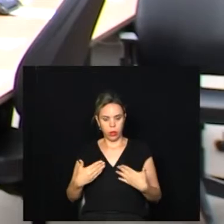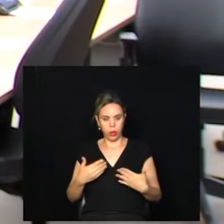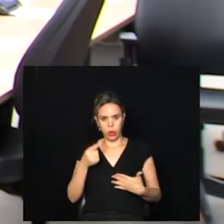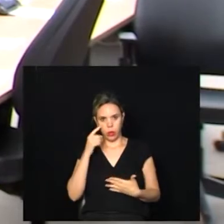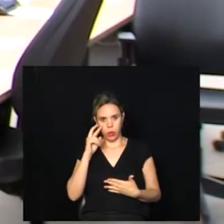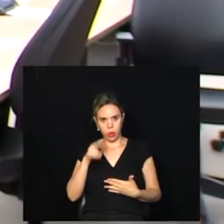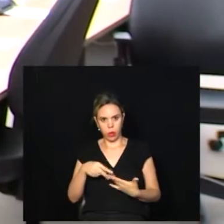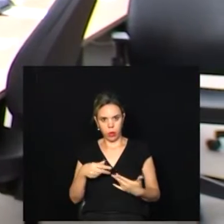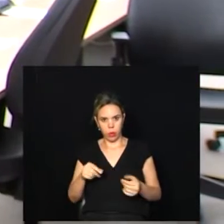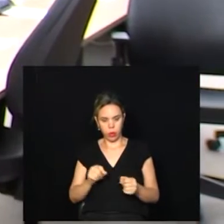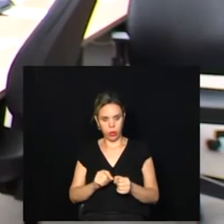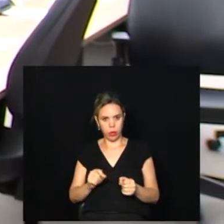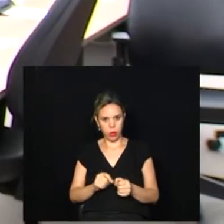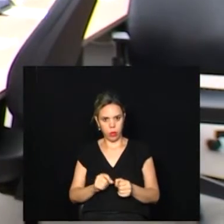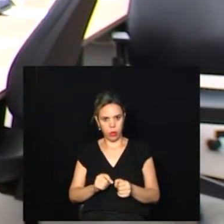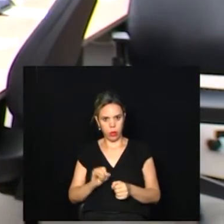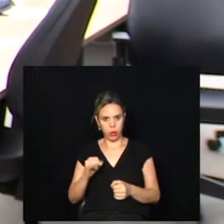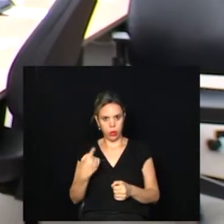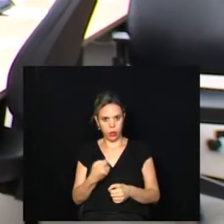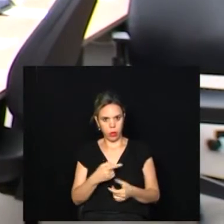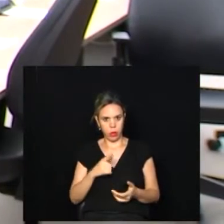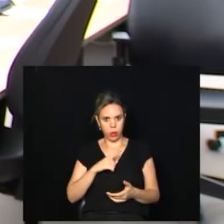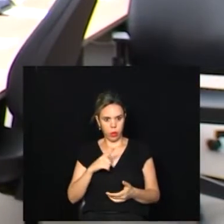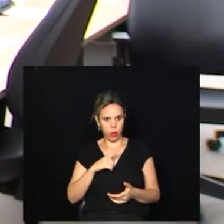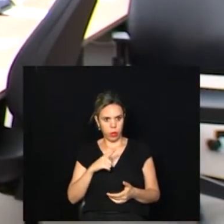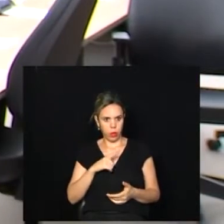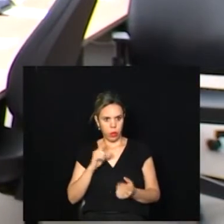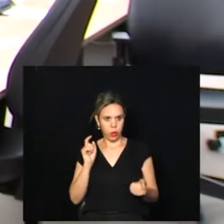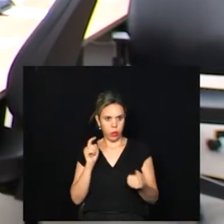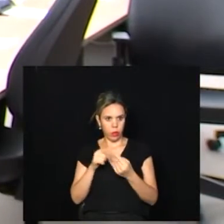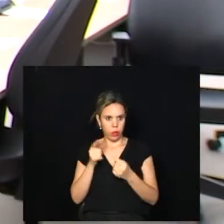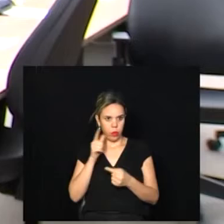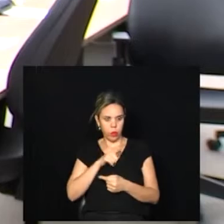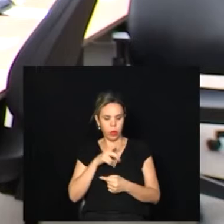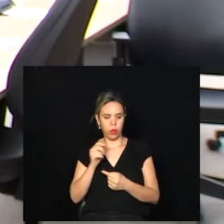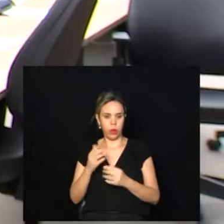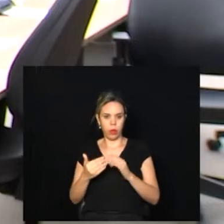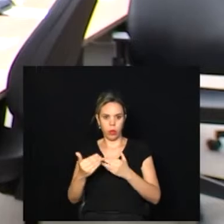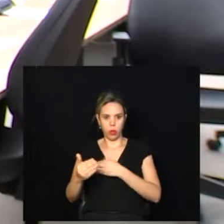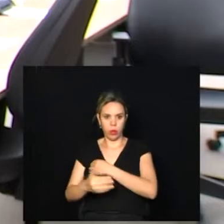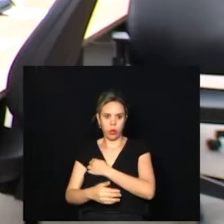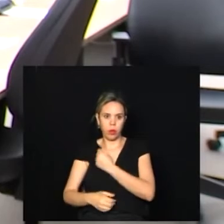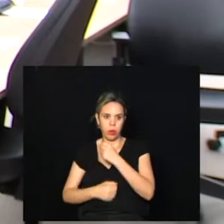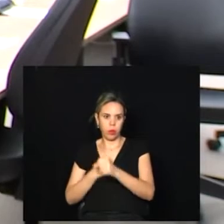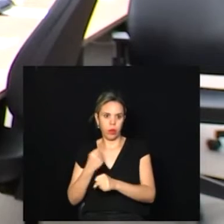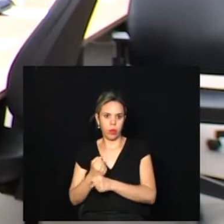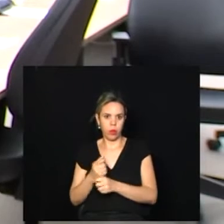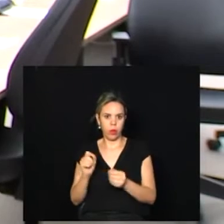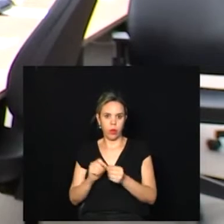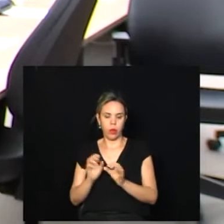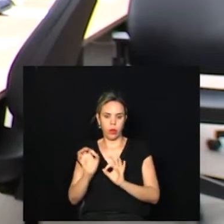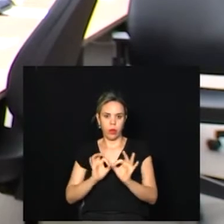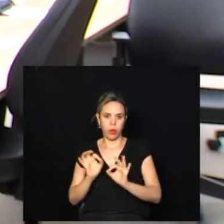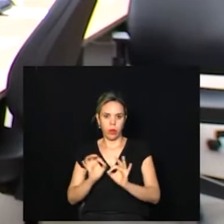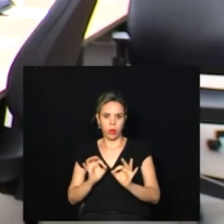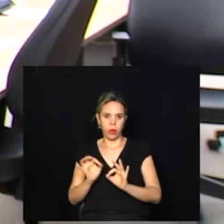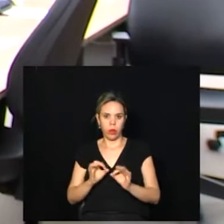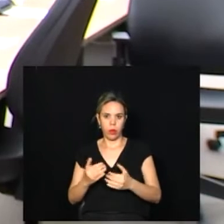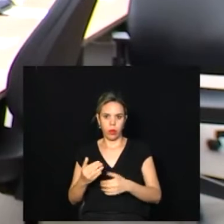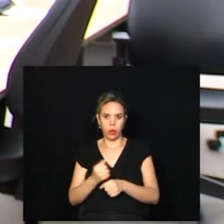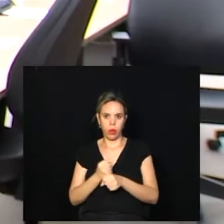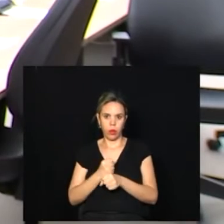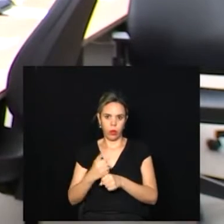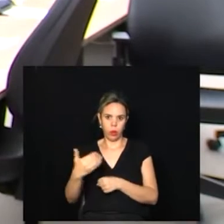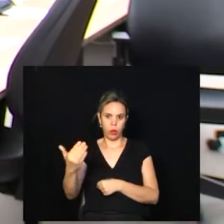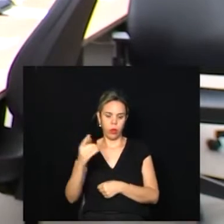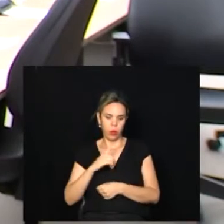essa viabilidade, se nós tivermos o objetivo alcançado já para o próximo ano, ou que a gente faça uma preparação para os próximos anos,